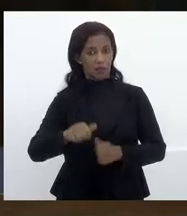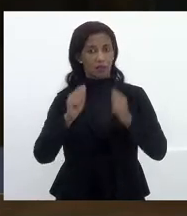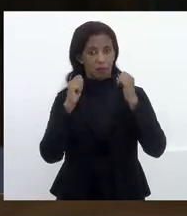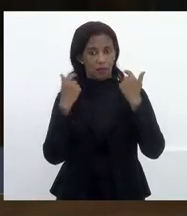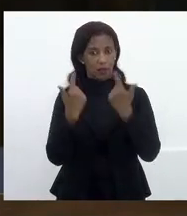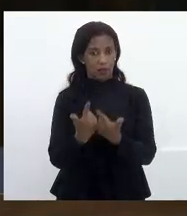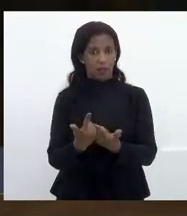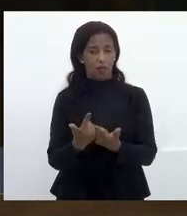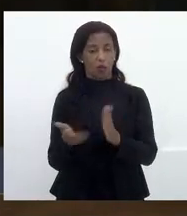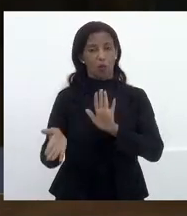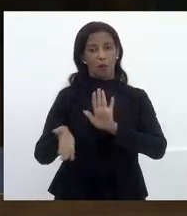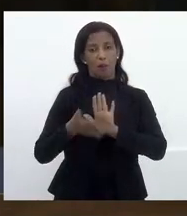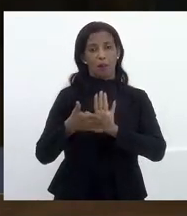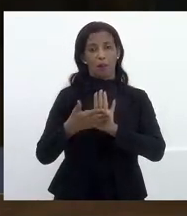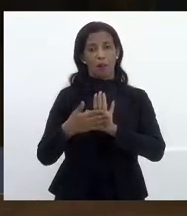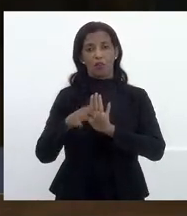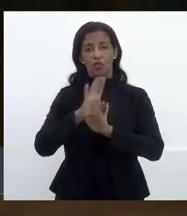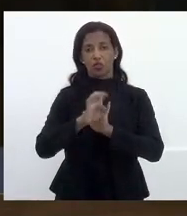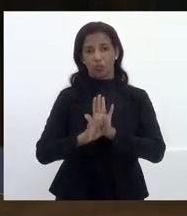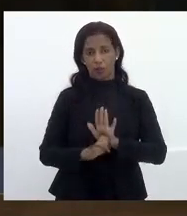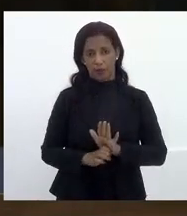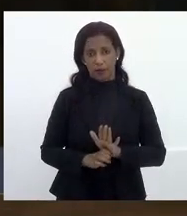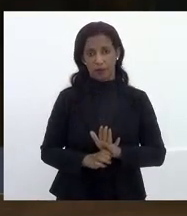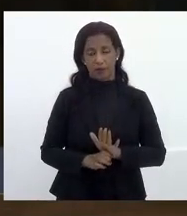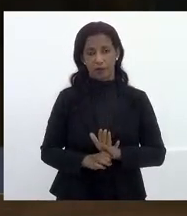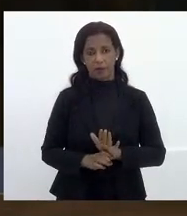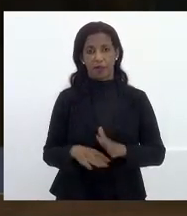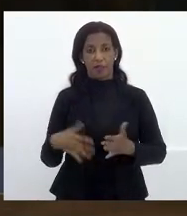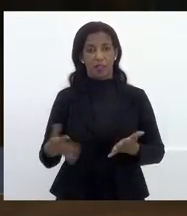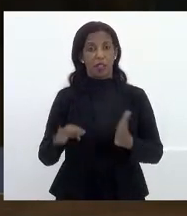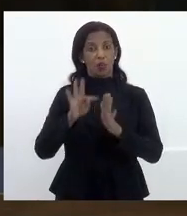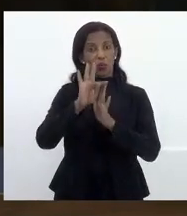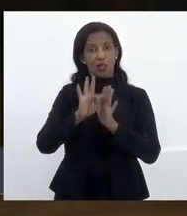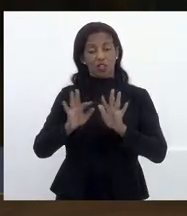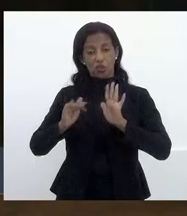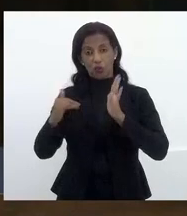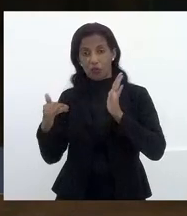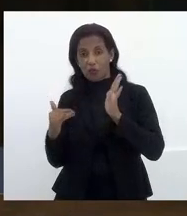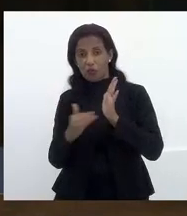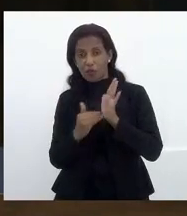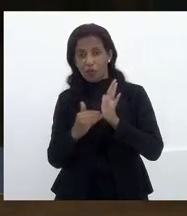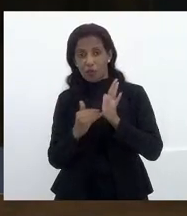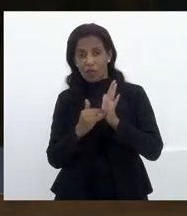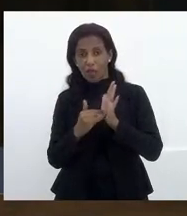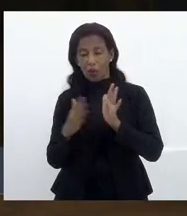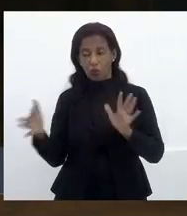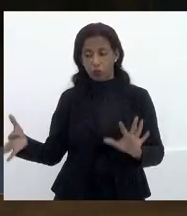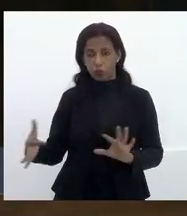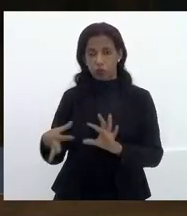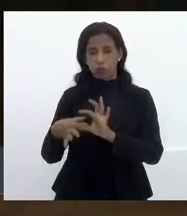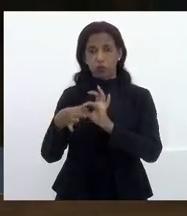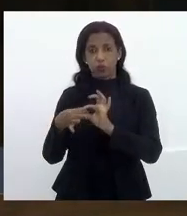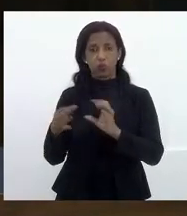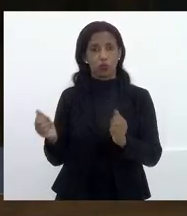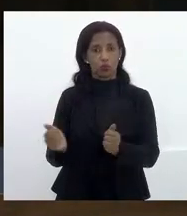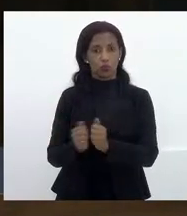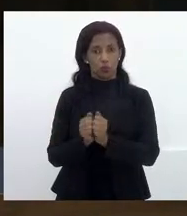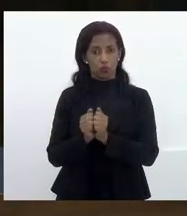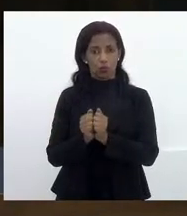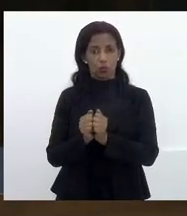casa como uma proposta de emenda E aí no texto final que nós chegarmos em conclusão na conclusão